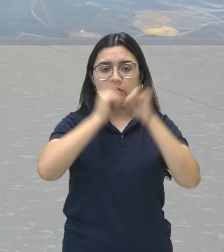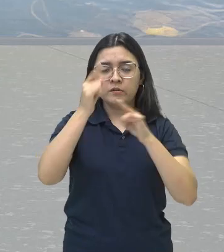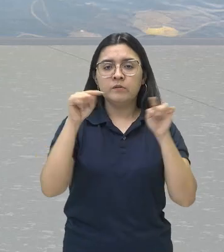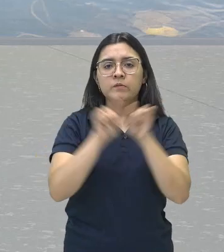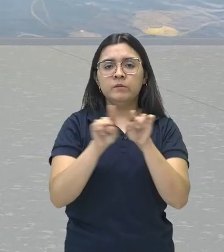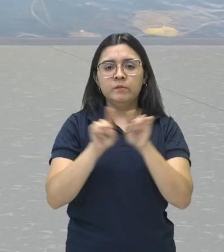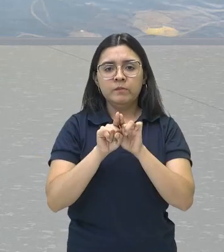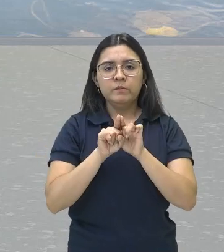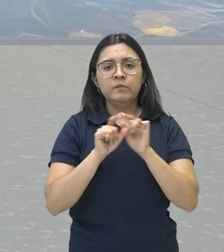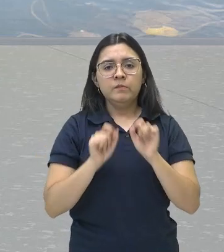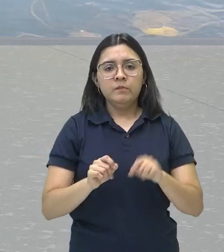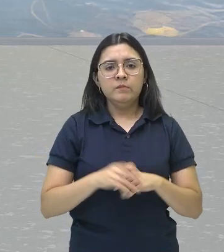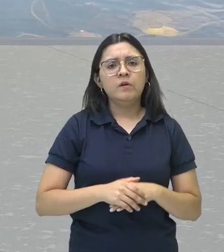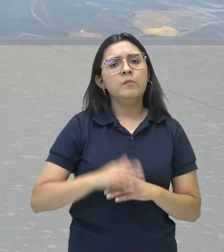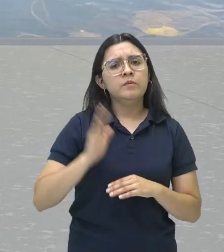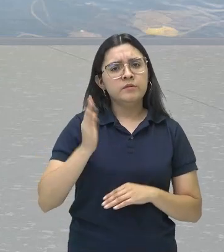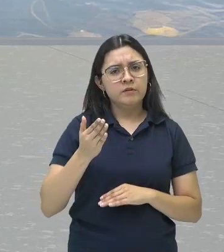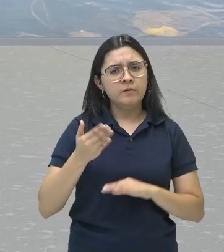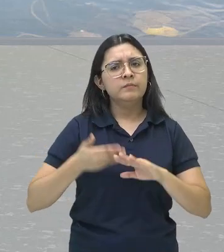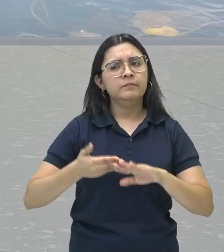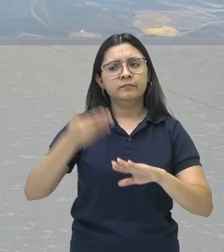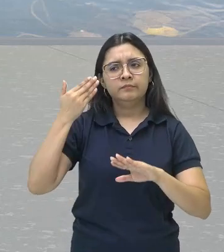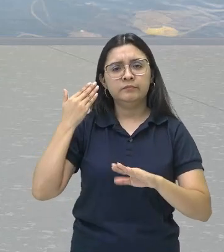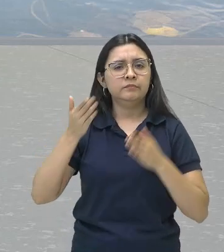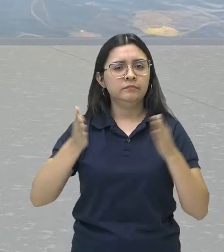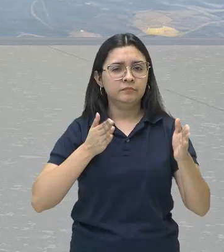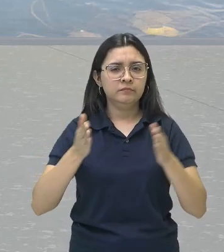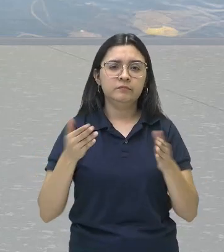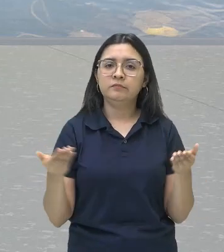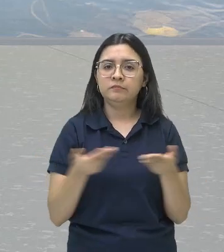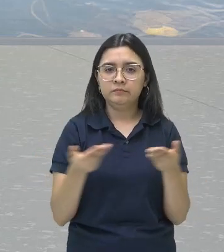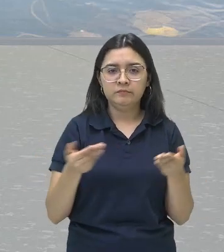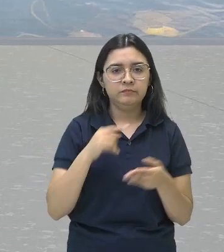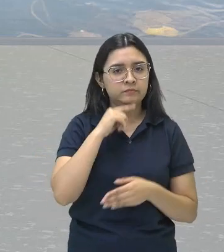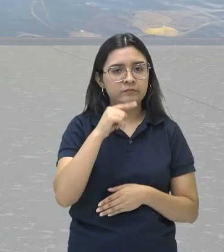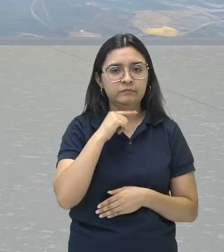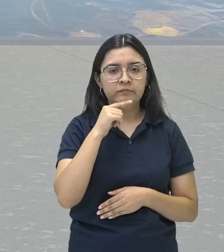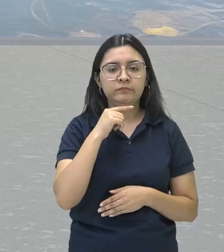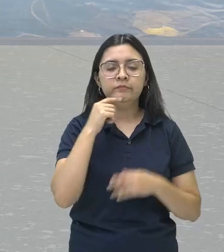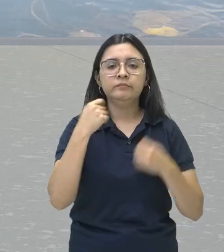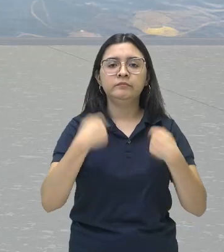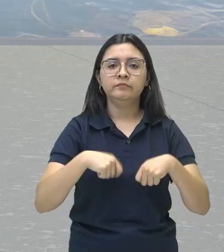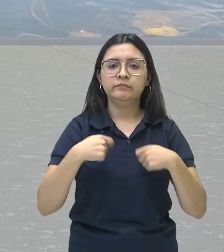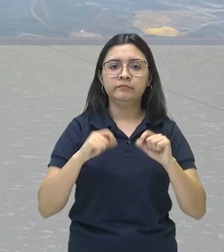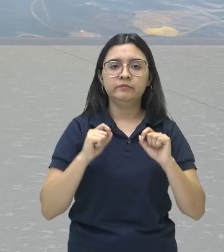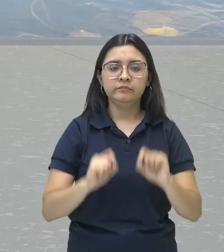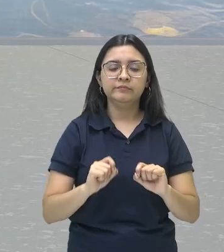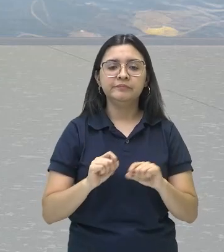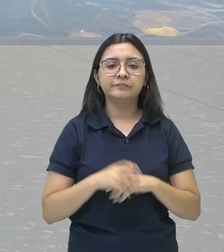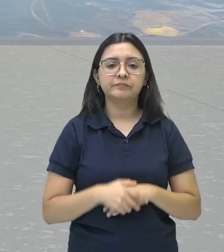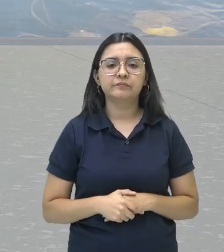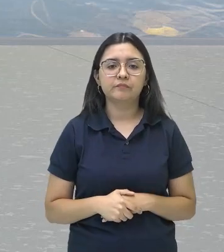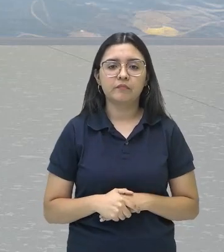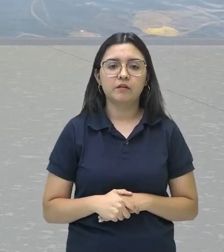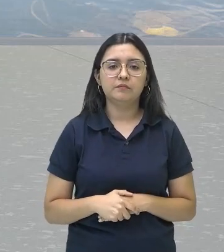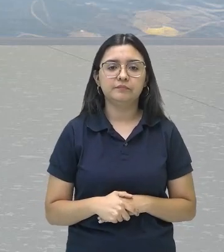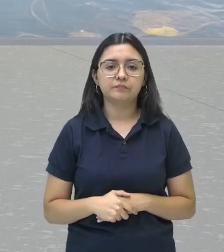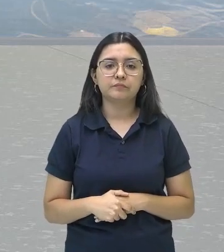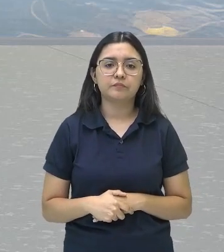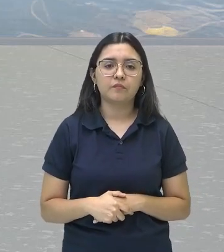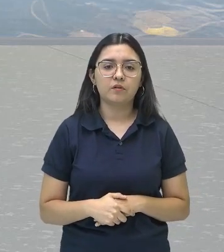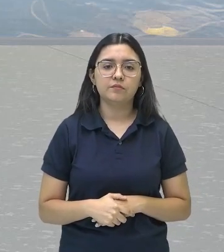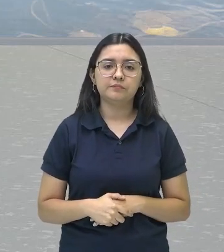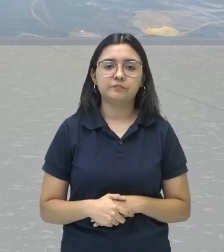e realização, como já foi em outras épocas. Agora, né, tem que ter esse peso, né,